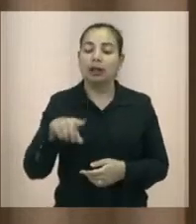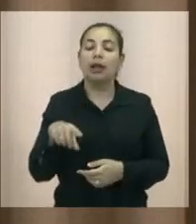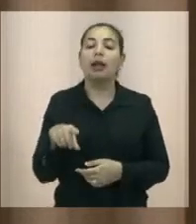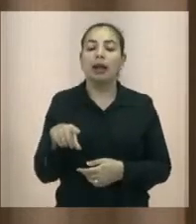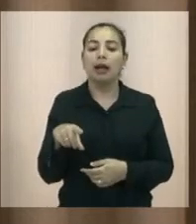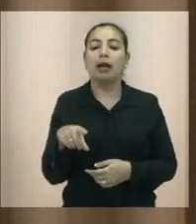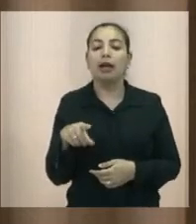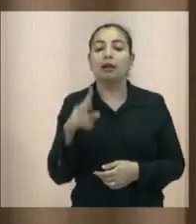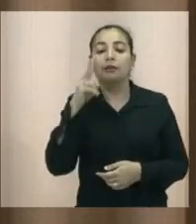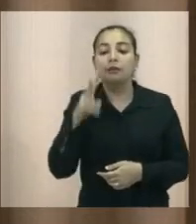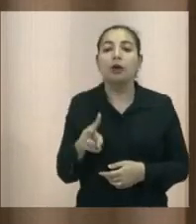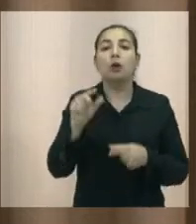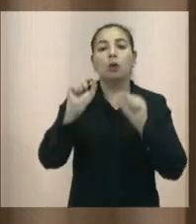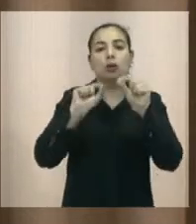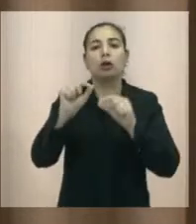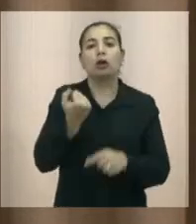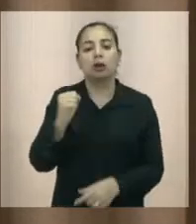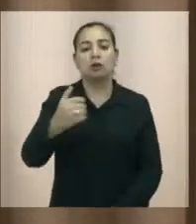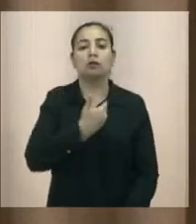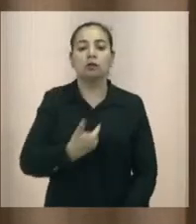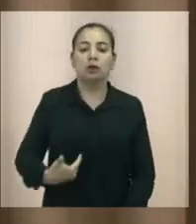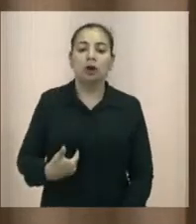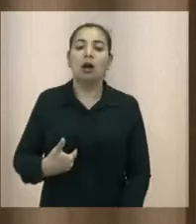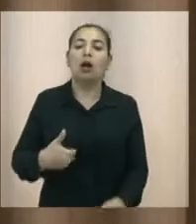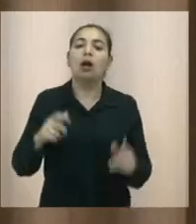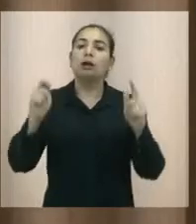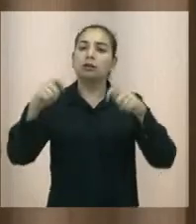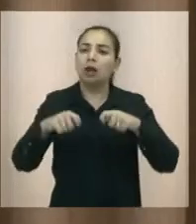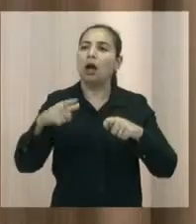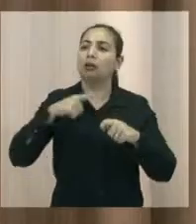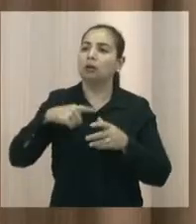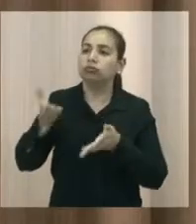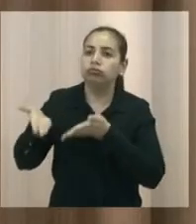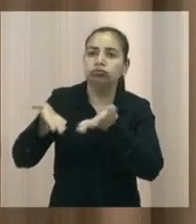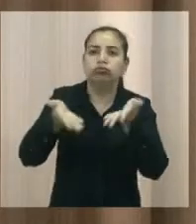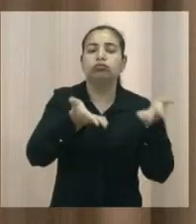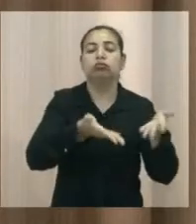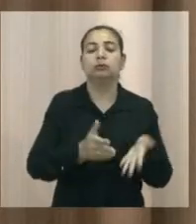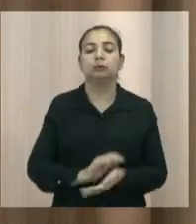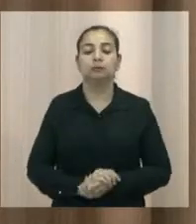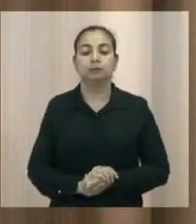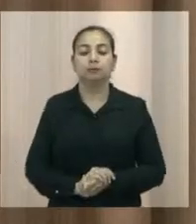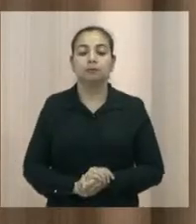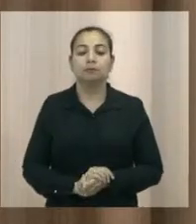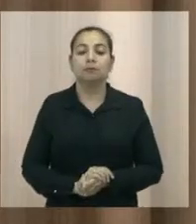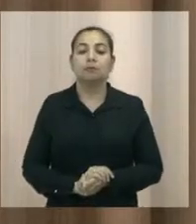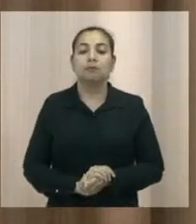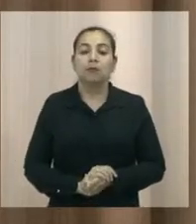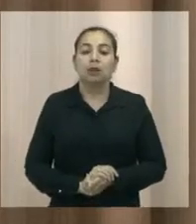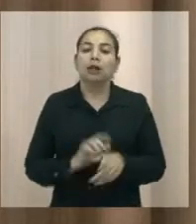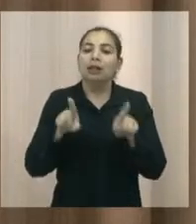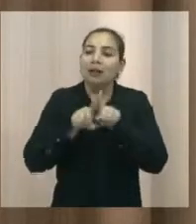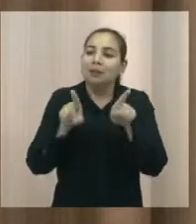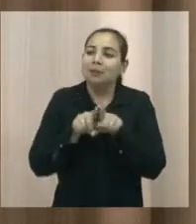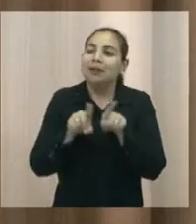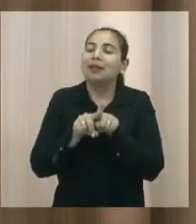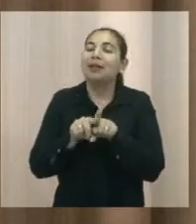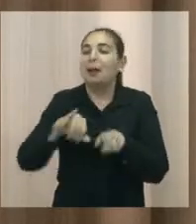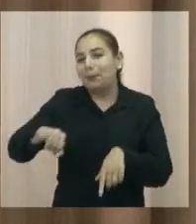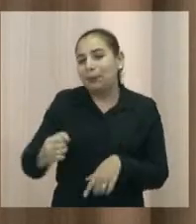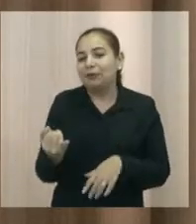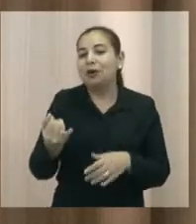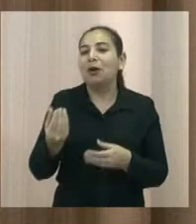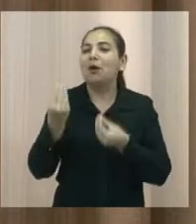meu sentir, da defensoria com seus assistidos. Verdade. E aproveitando a deixa, vamos falar de novidade, né? Por que